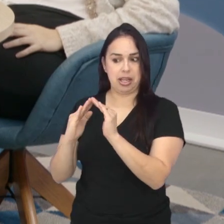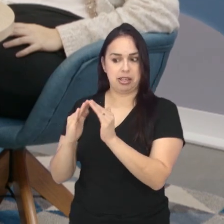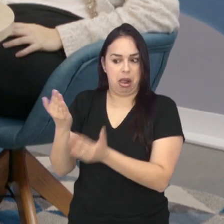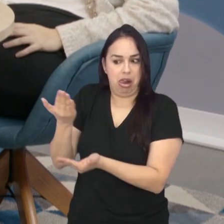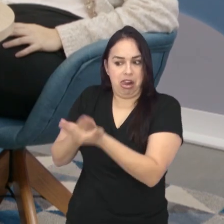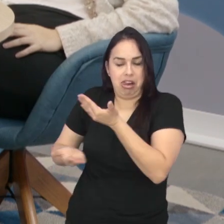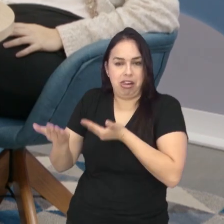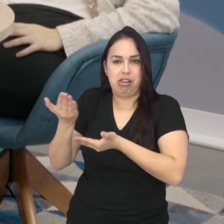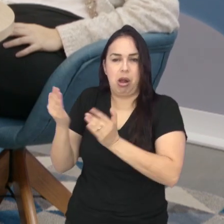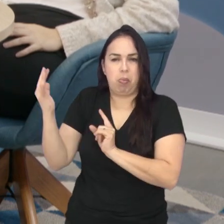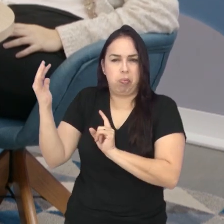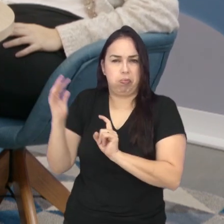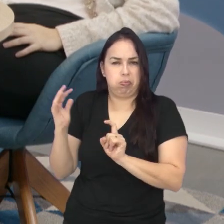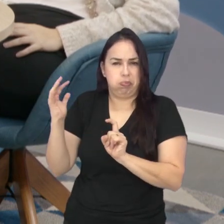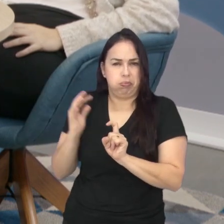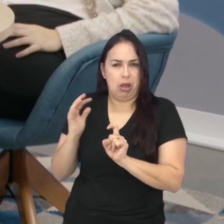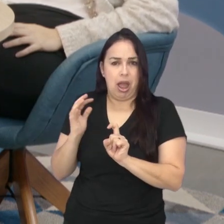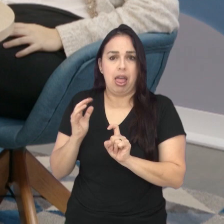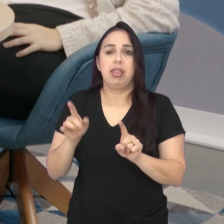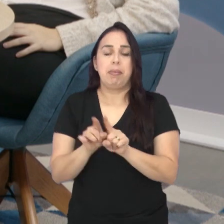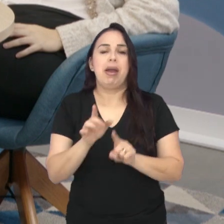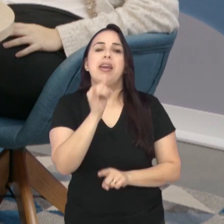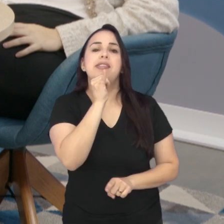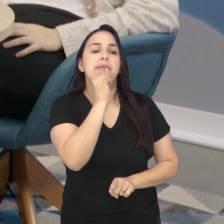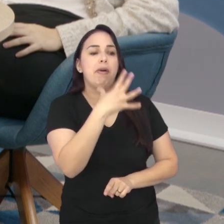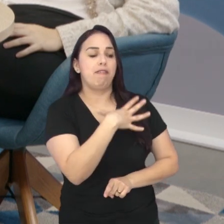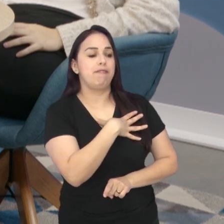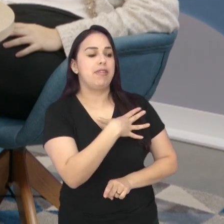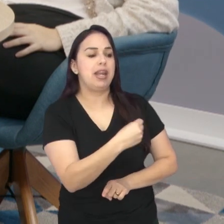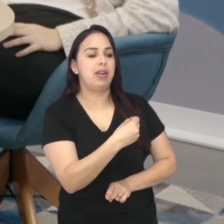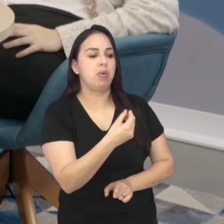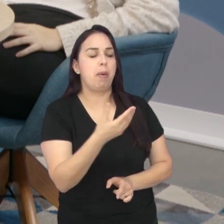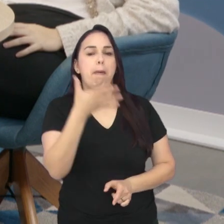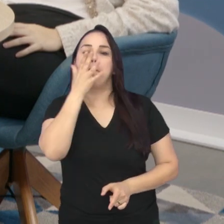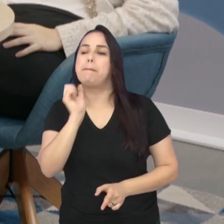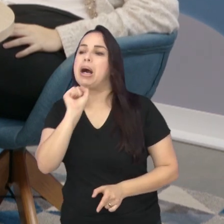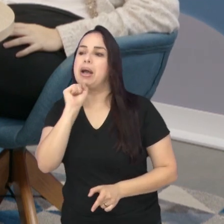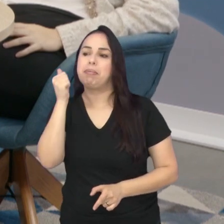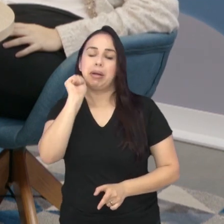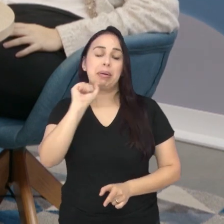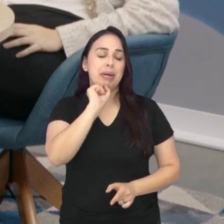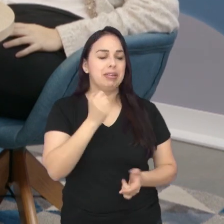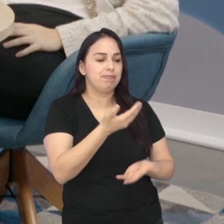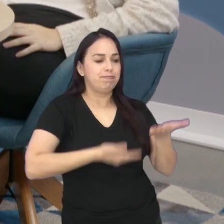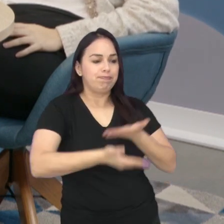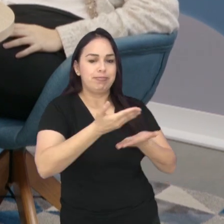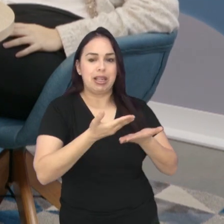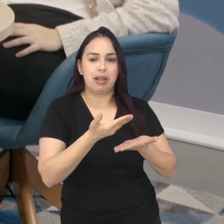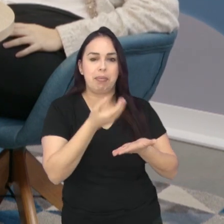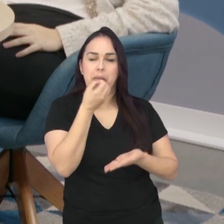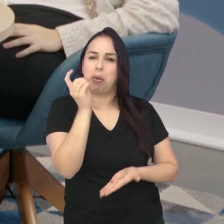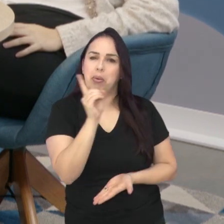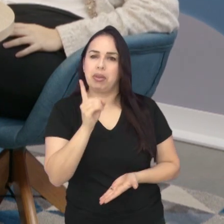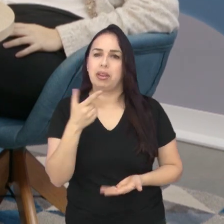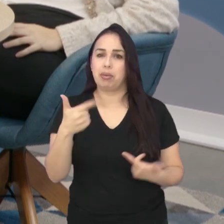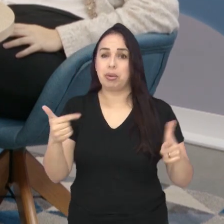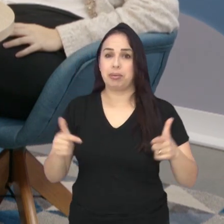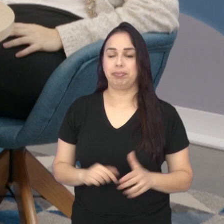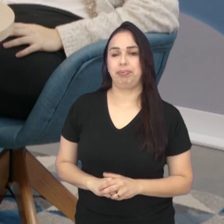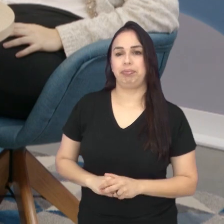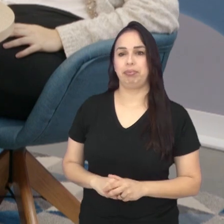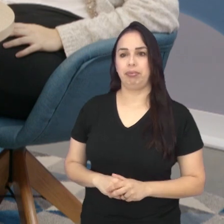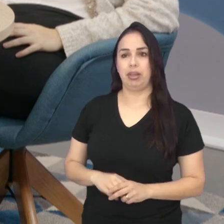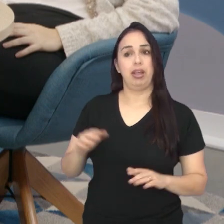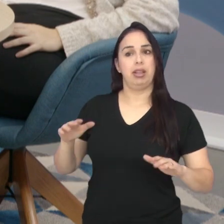né? Muitos filhos não têm uma relação saudável com os pais e vice-versa. Exatamente, Dani. O relacionamento